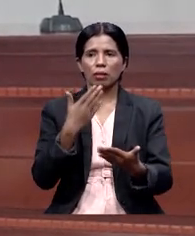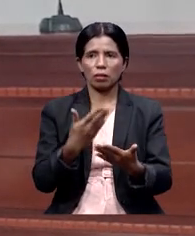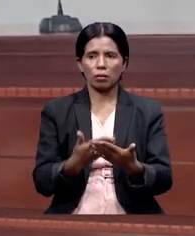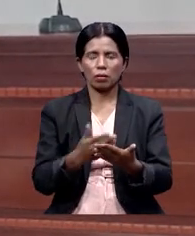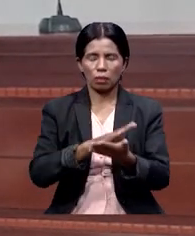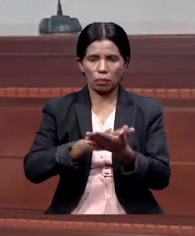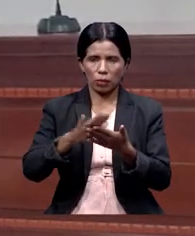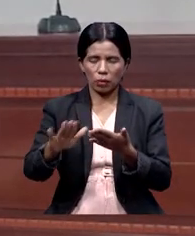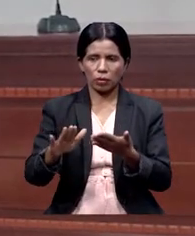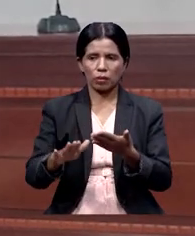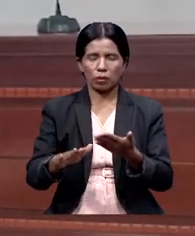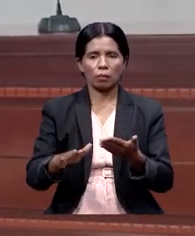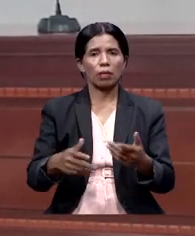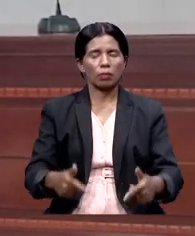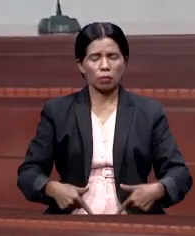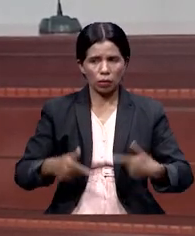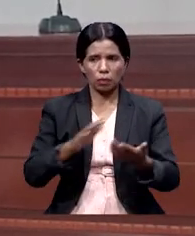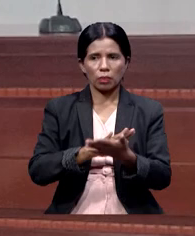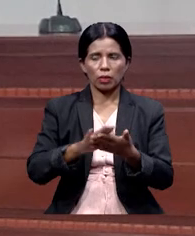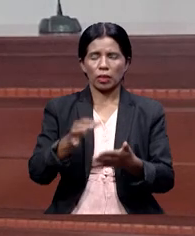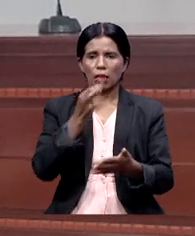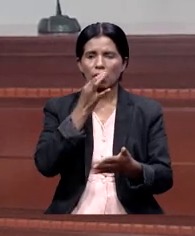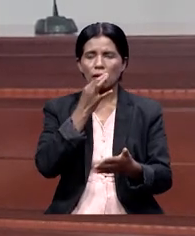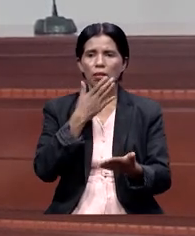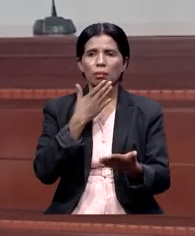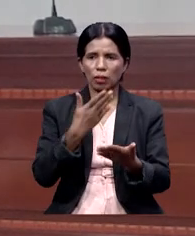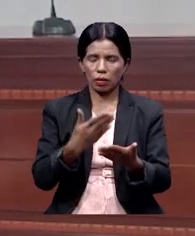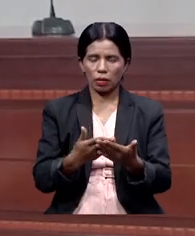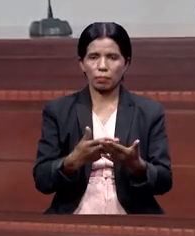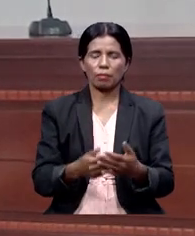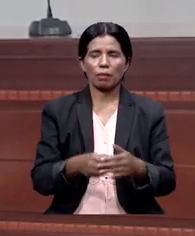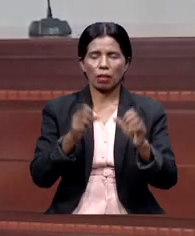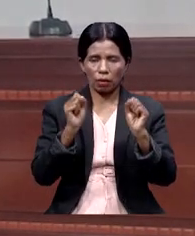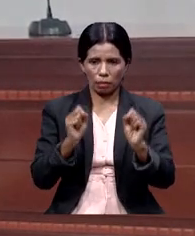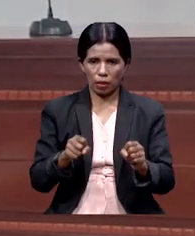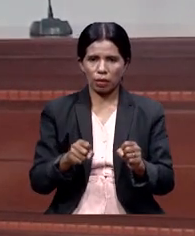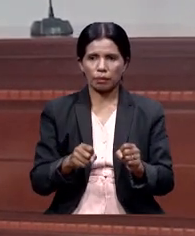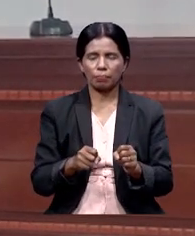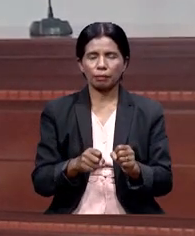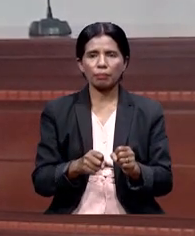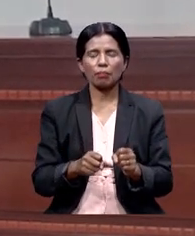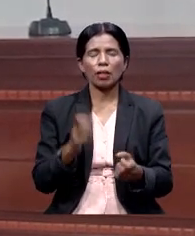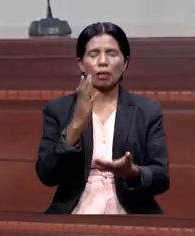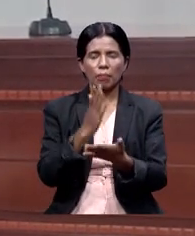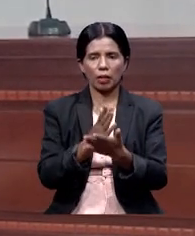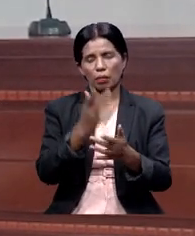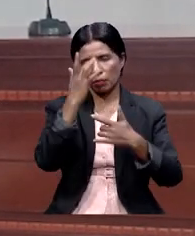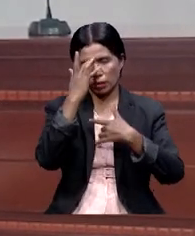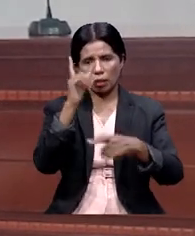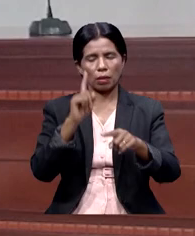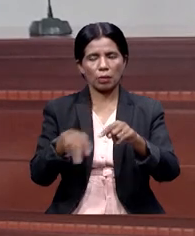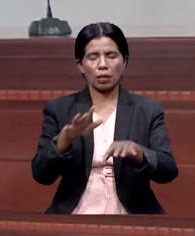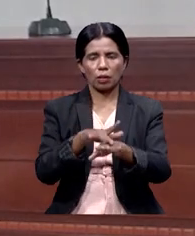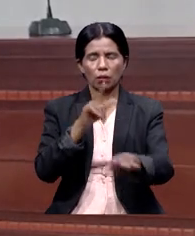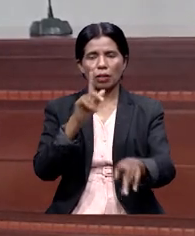izyene bat ne be mos ahan be dia ida ne bele ona atu prevene bat mora siren be